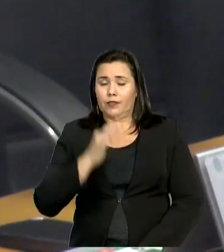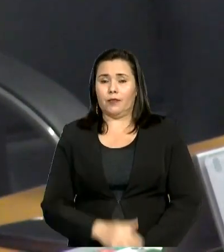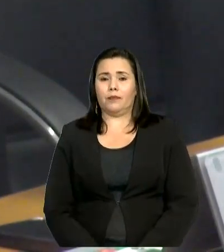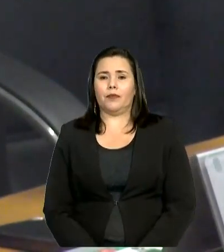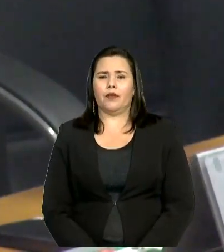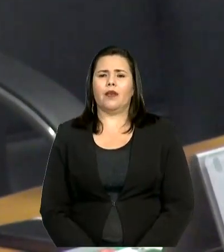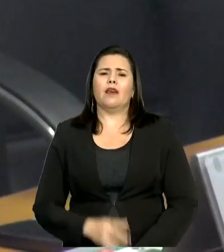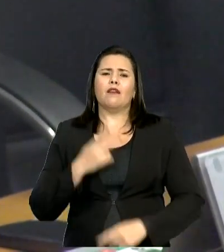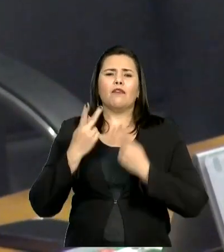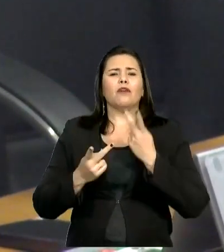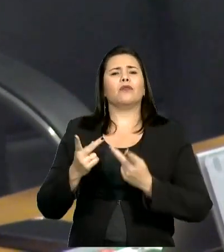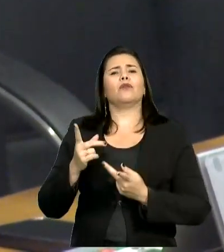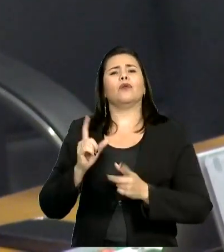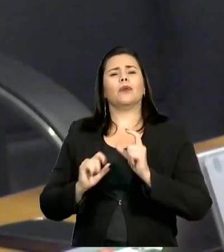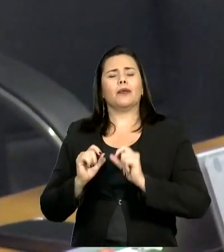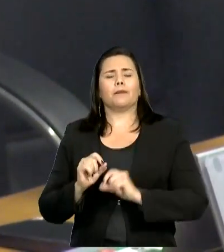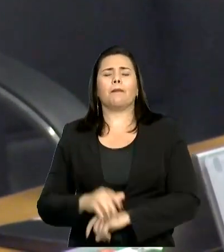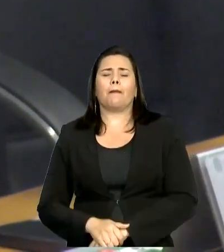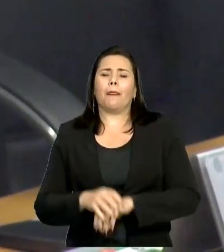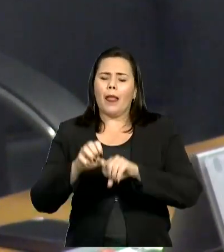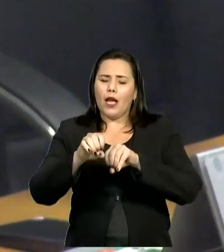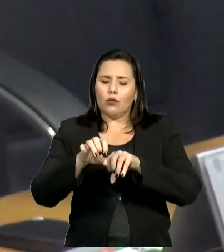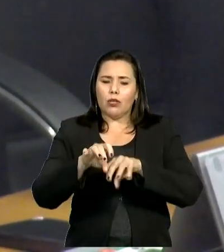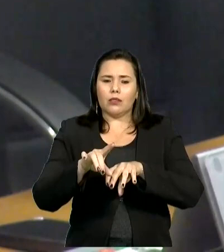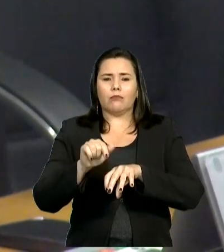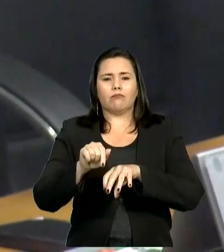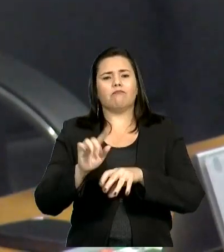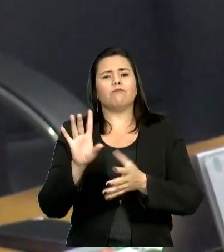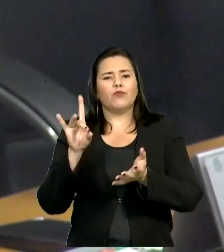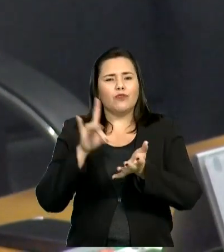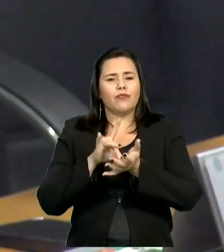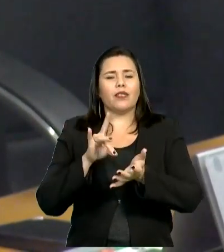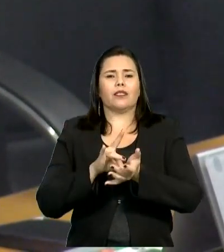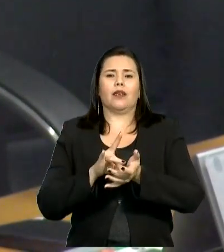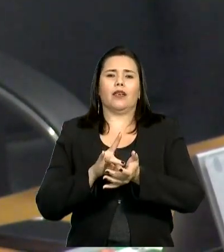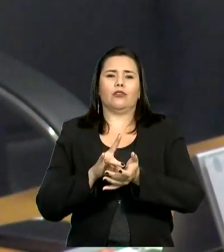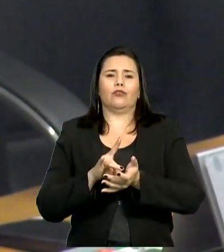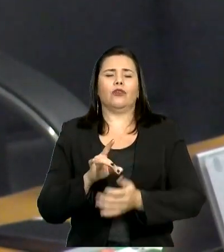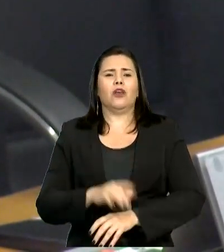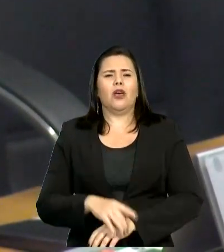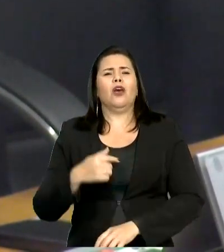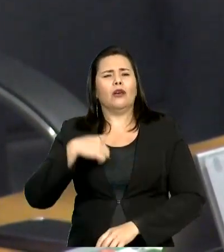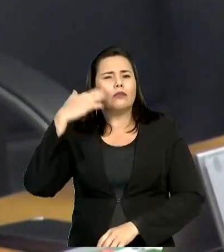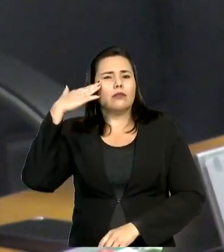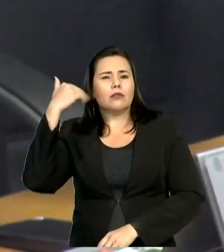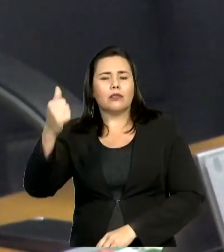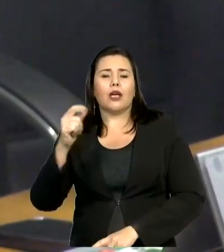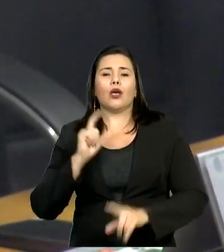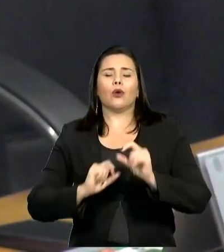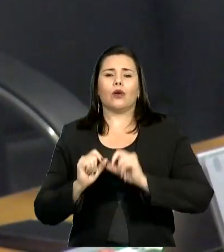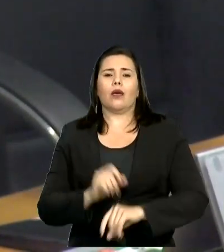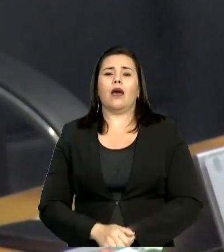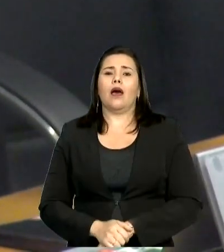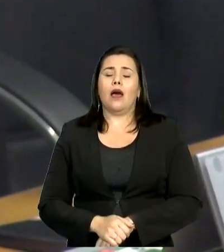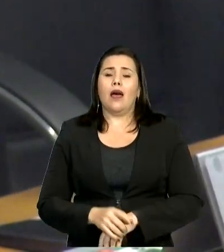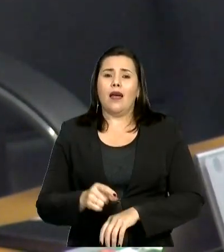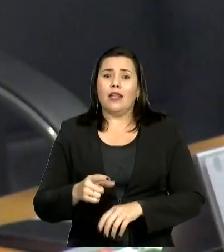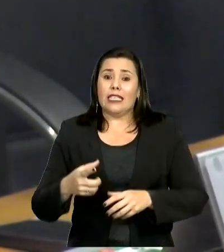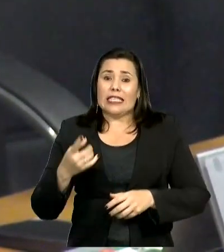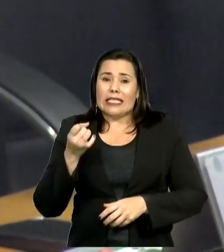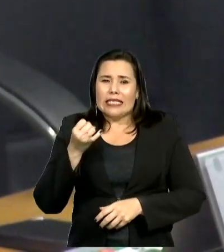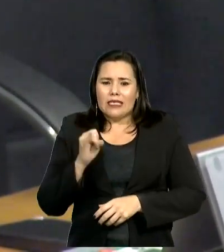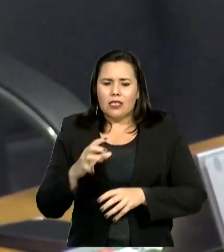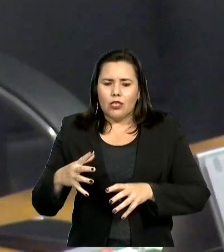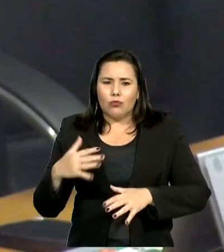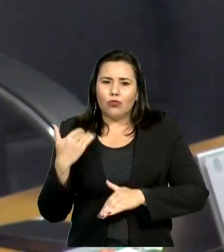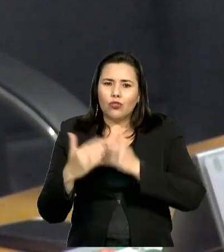a educação, realmente, a gente, digamos, é só com a educação, é a médio e longo prazo que a gente